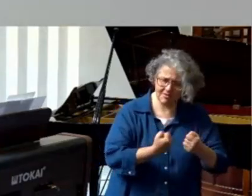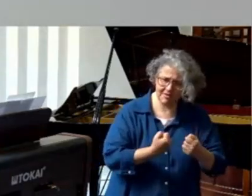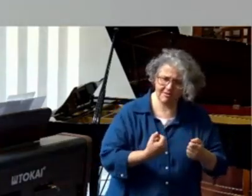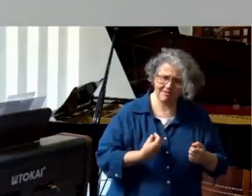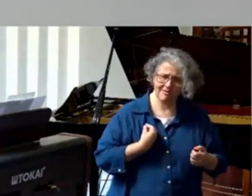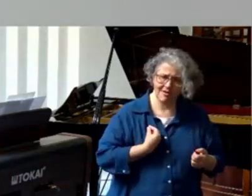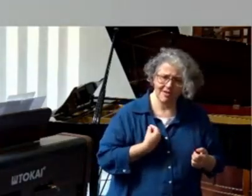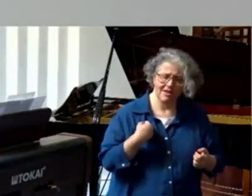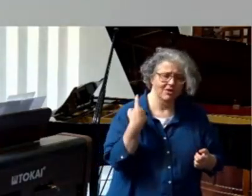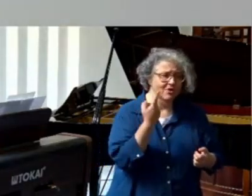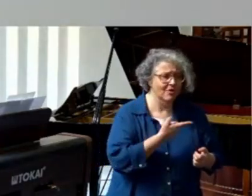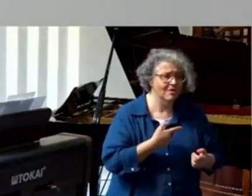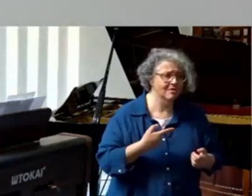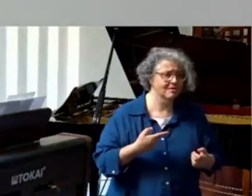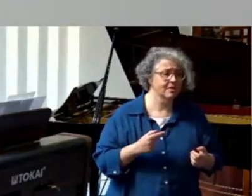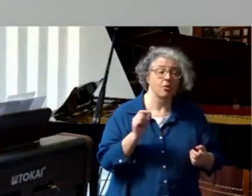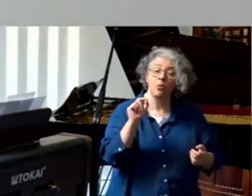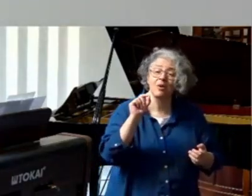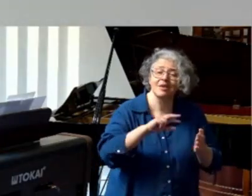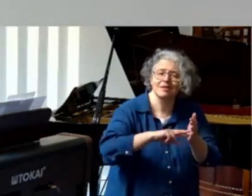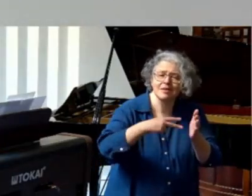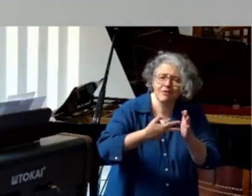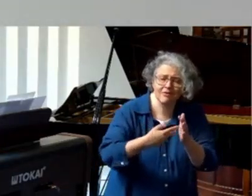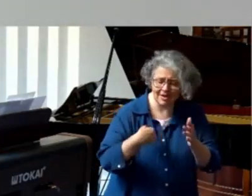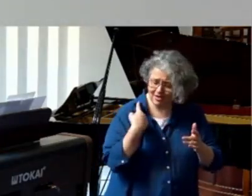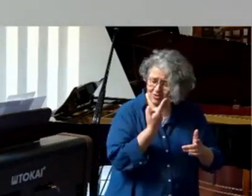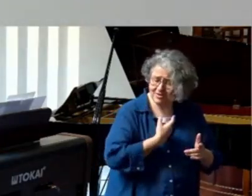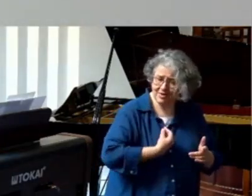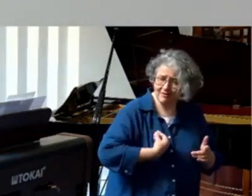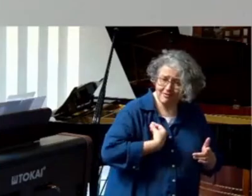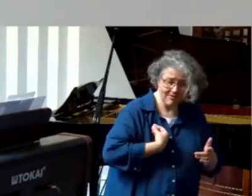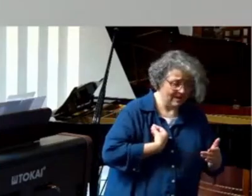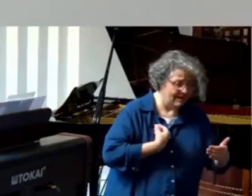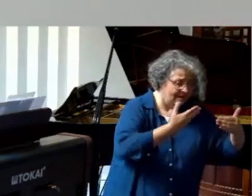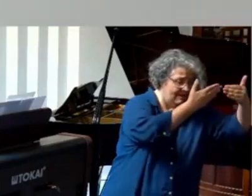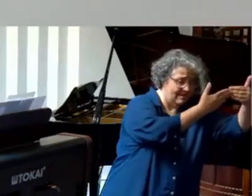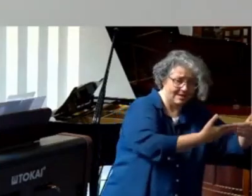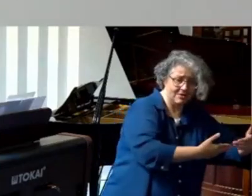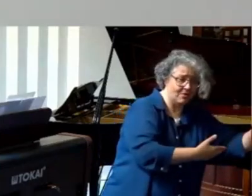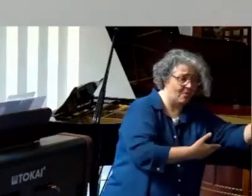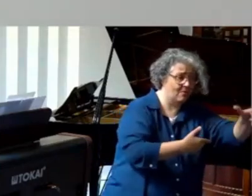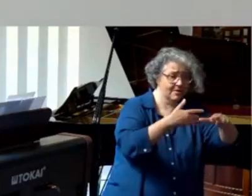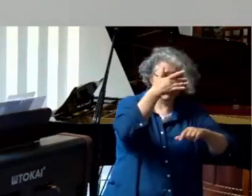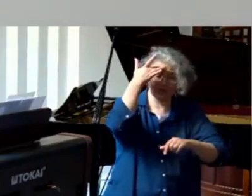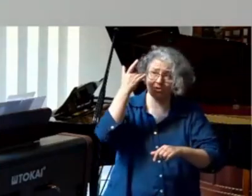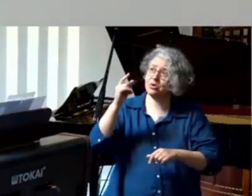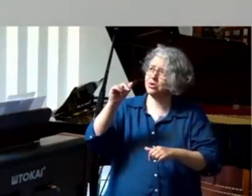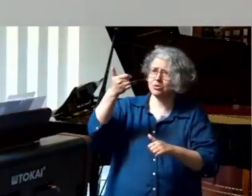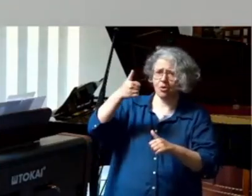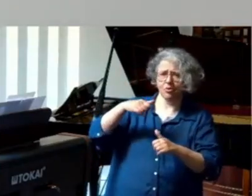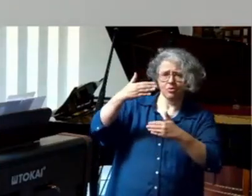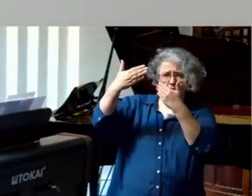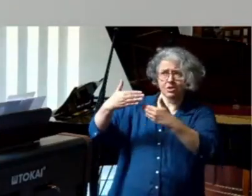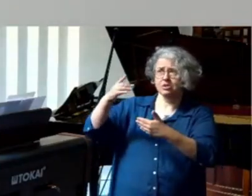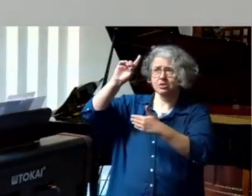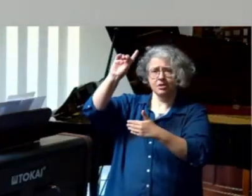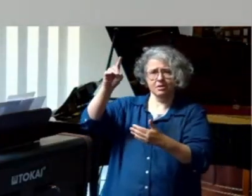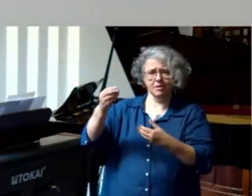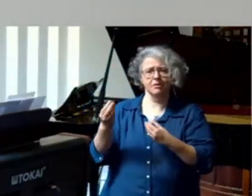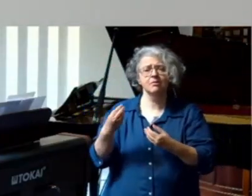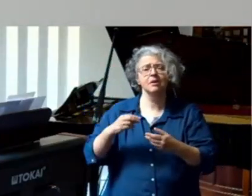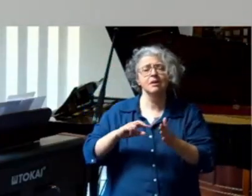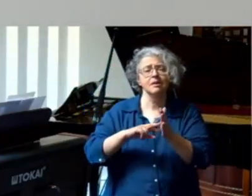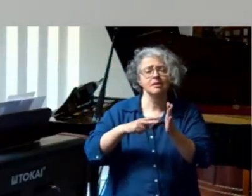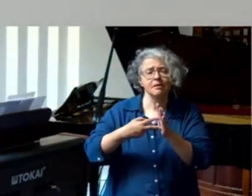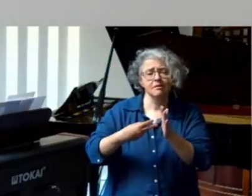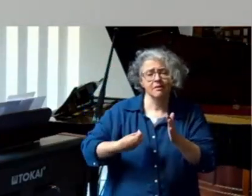que é a nossa vida, né? Diante das pessoas, diante de Deus. Então, pensar sobre a